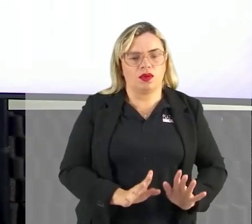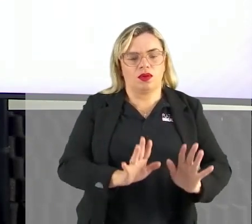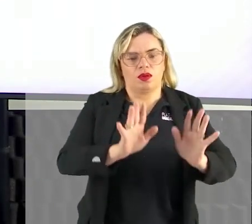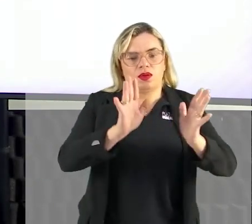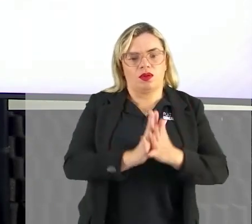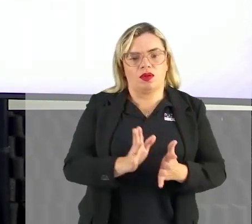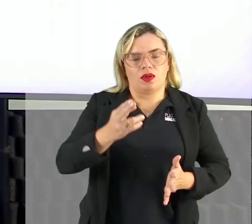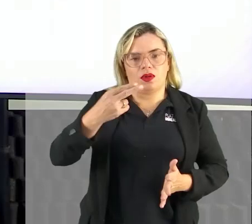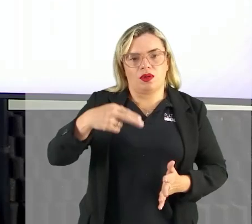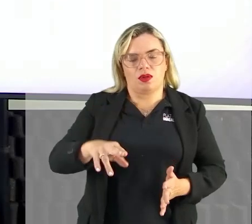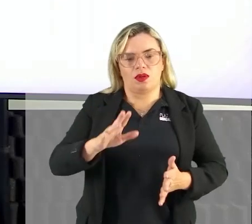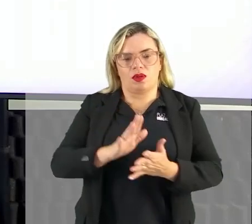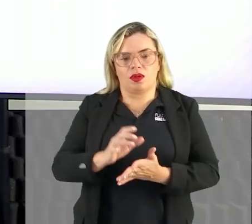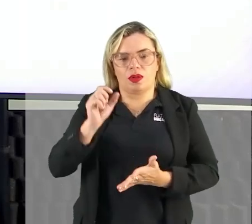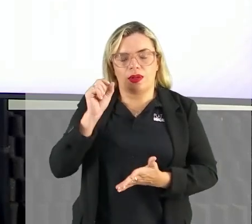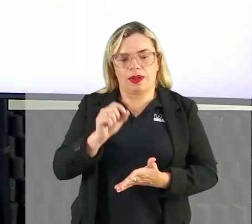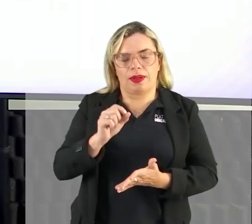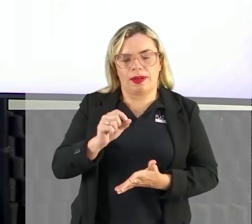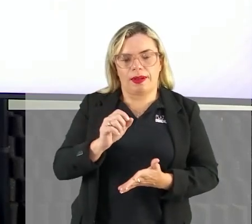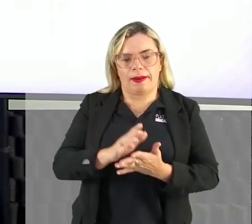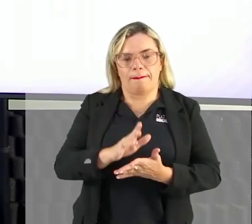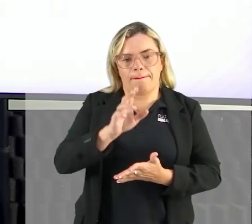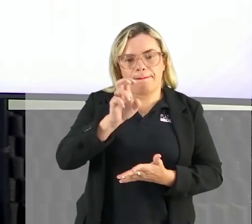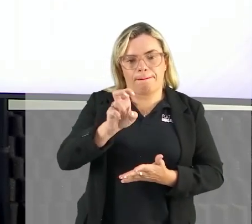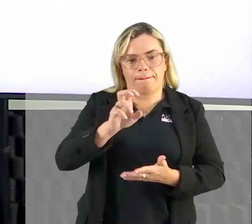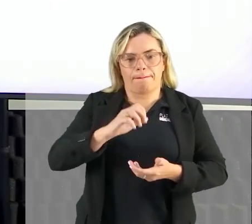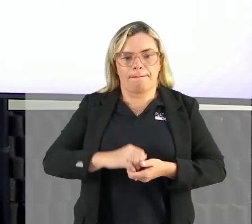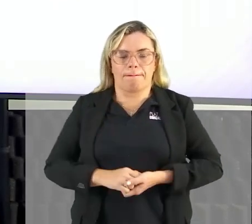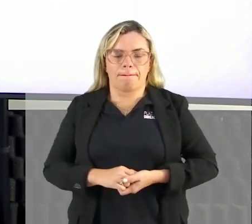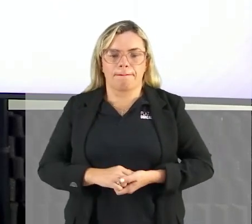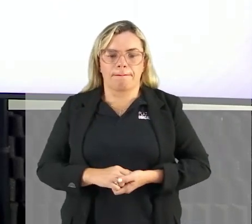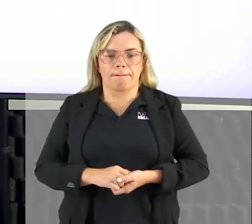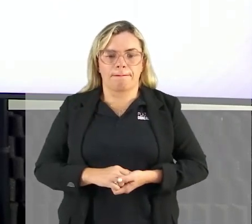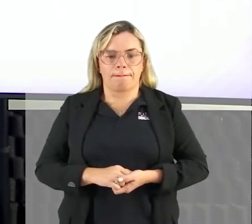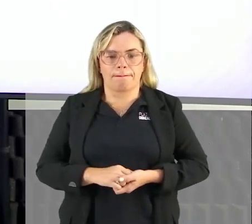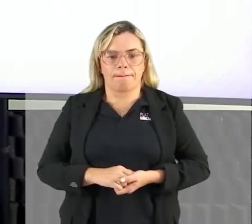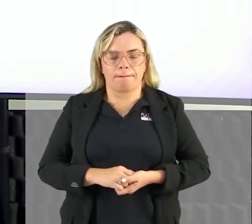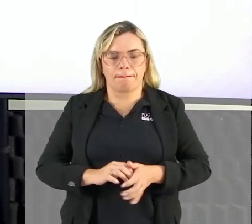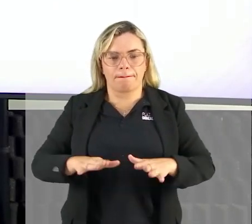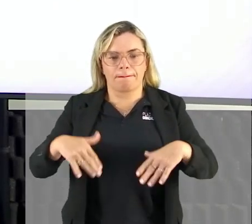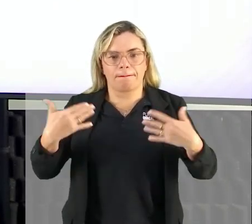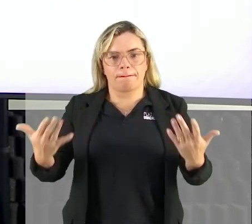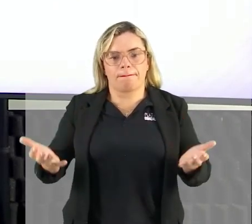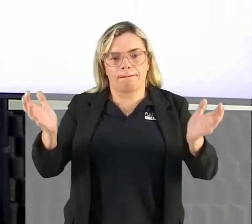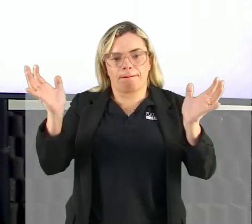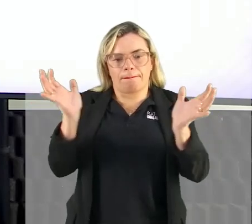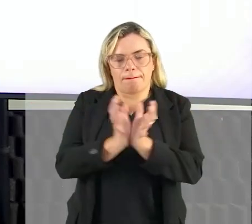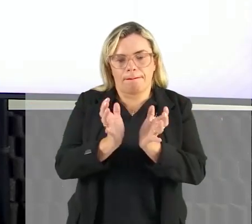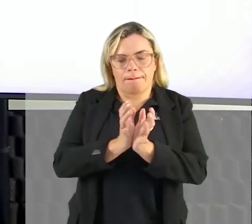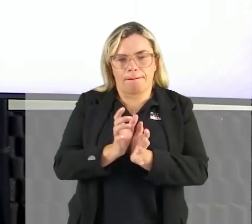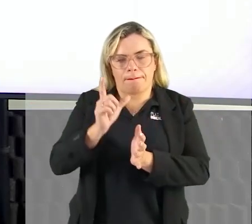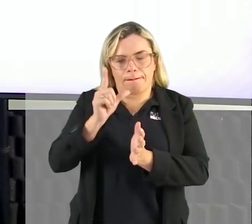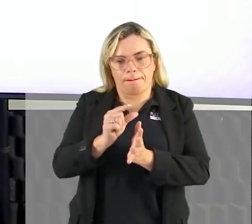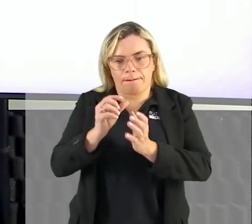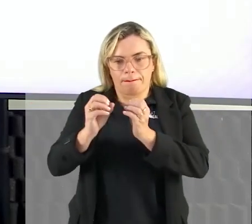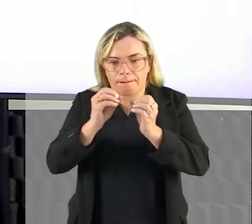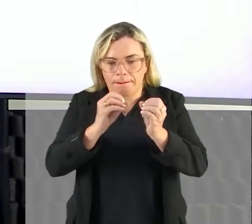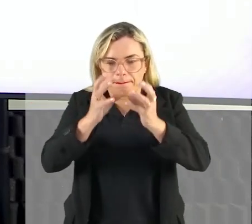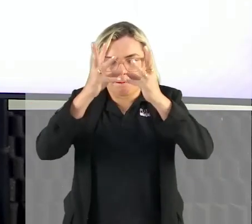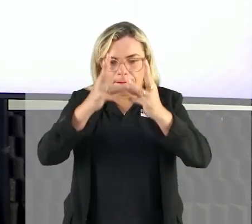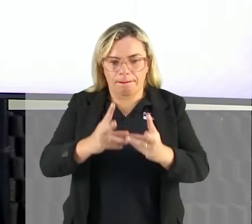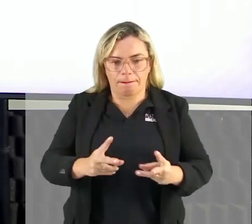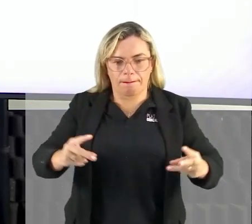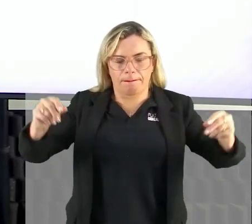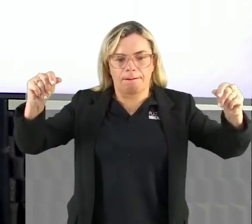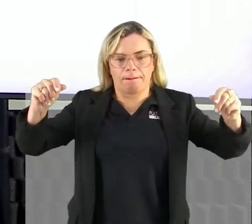nitrogênio, né? Na etapa 5 aqui. Se o grupo dos organismos decompositores